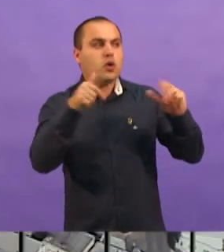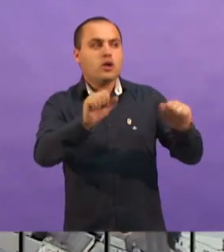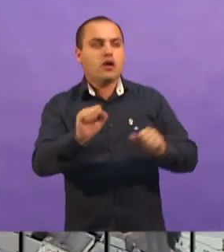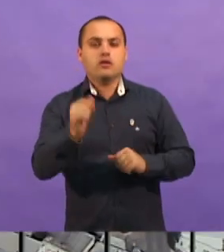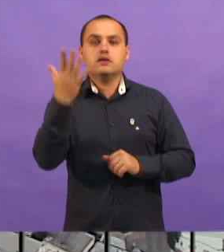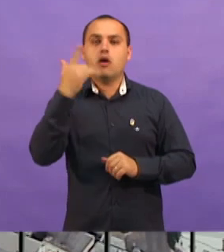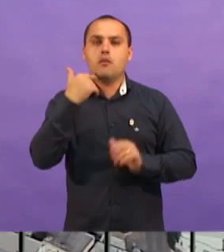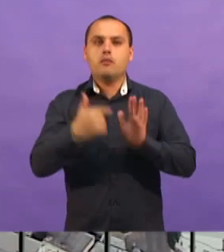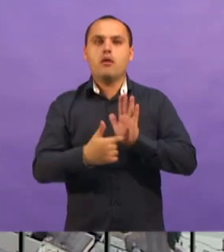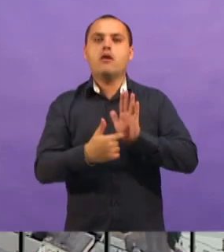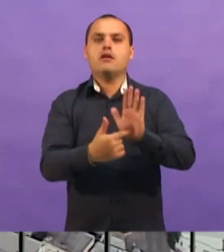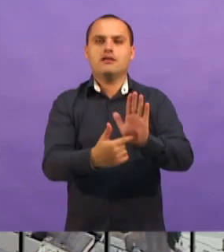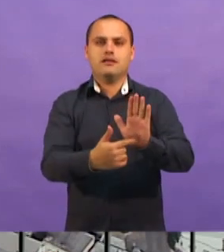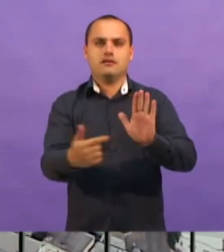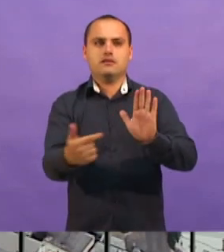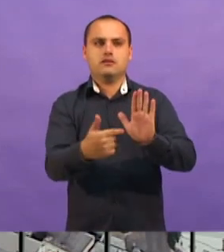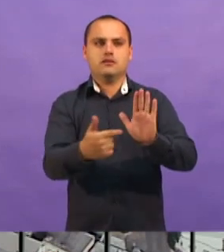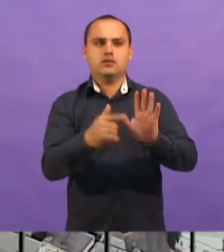nós